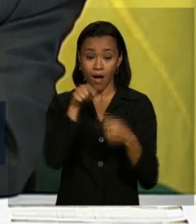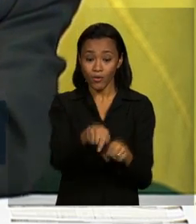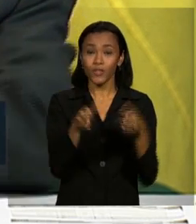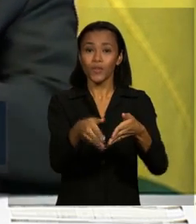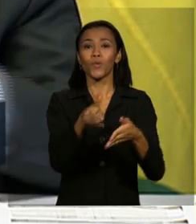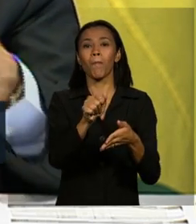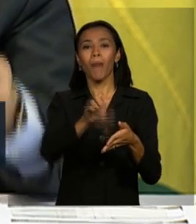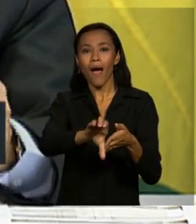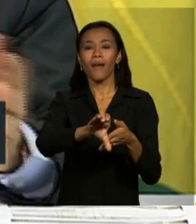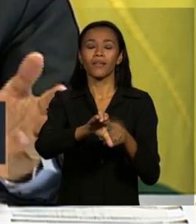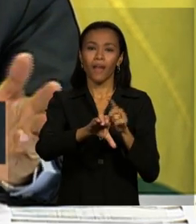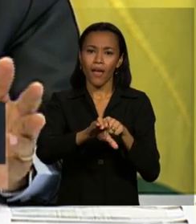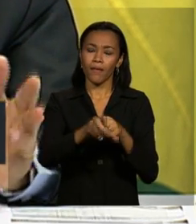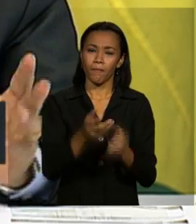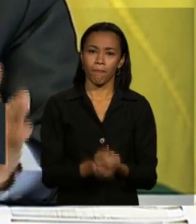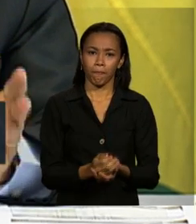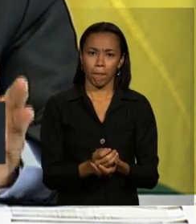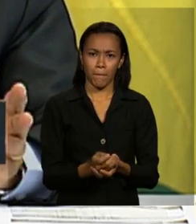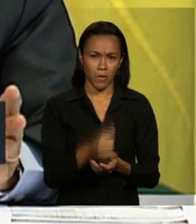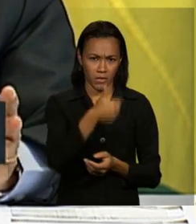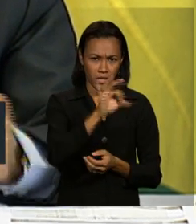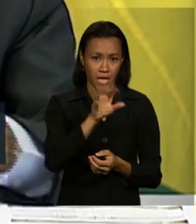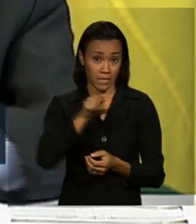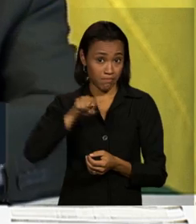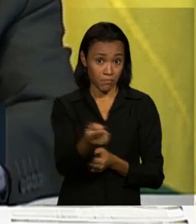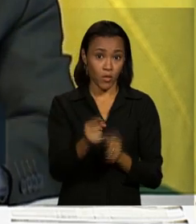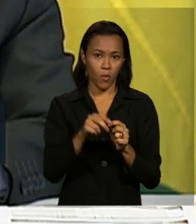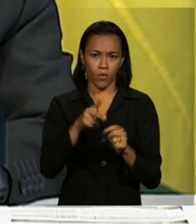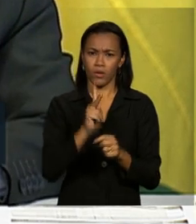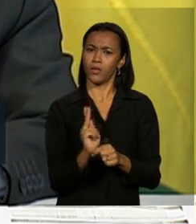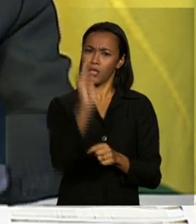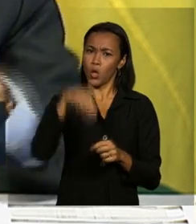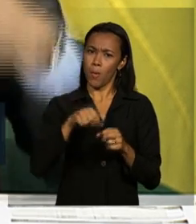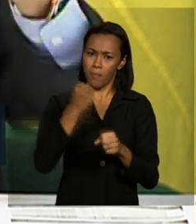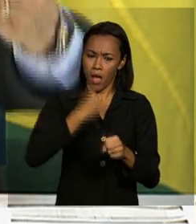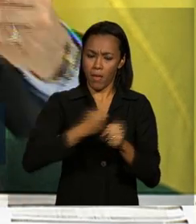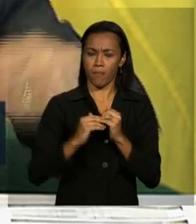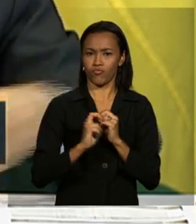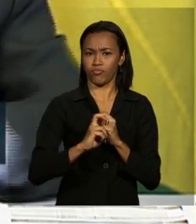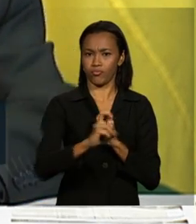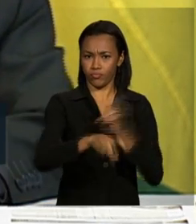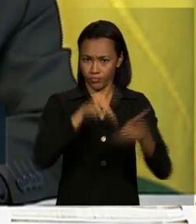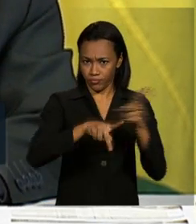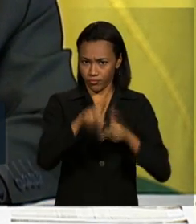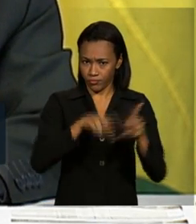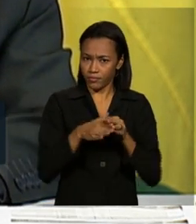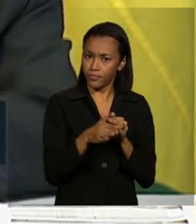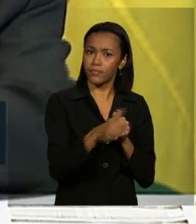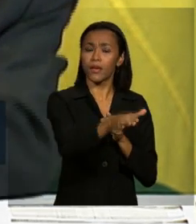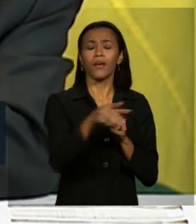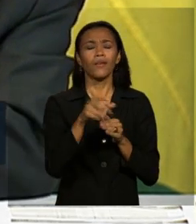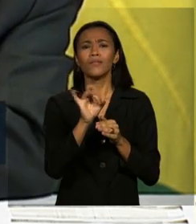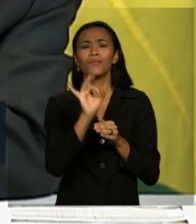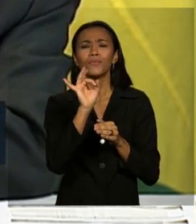agenda se reforça extraordinariamente com esses 10.000 Km imaginamos que temos aí as condições para